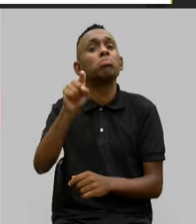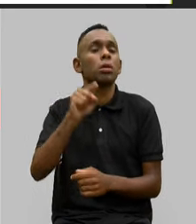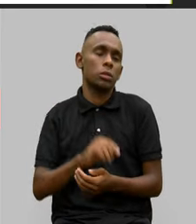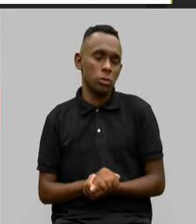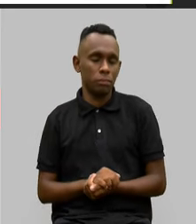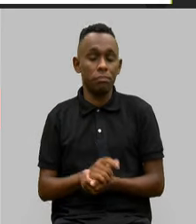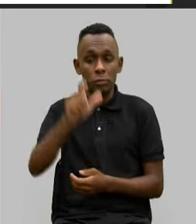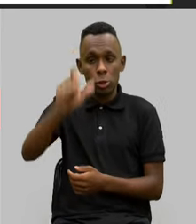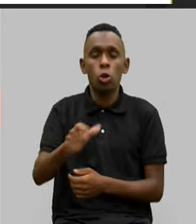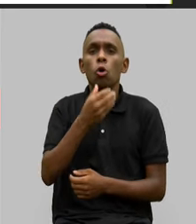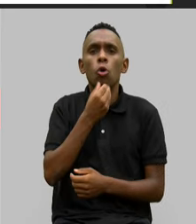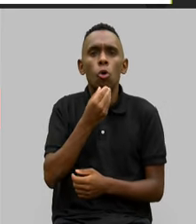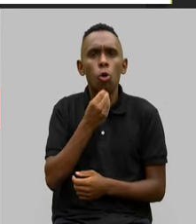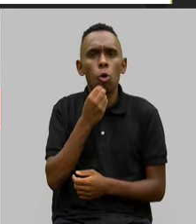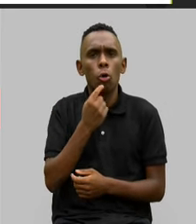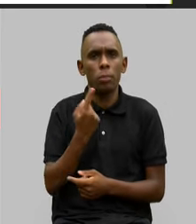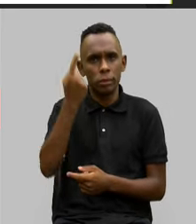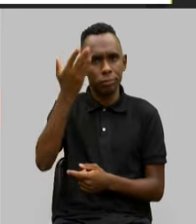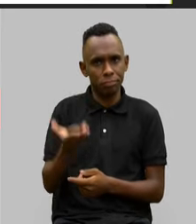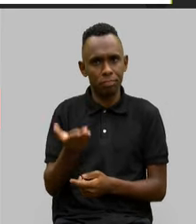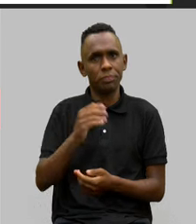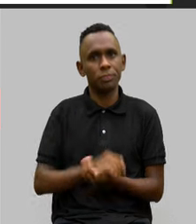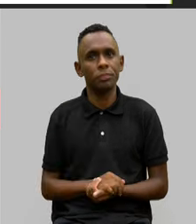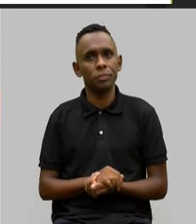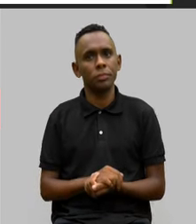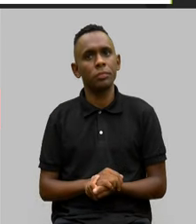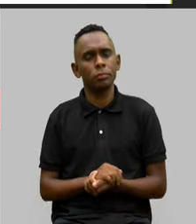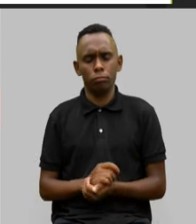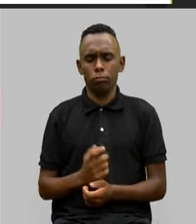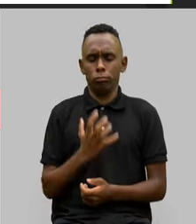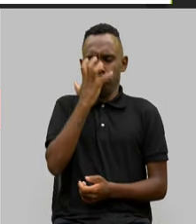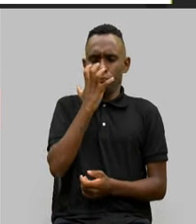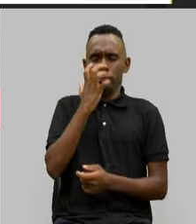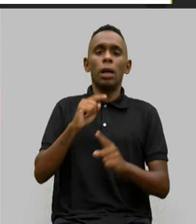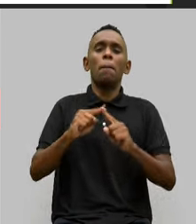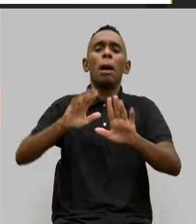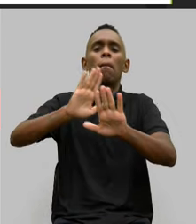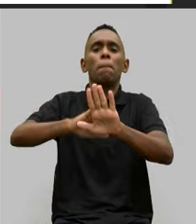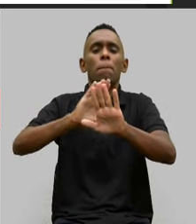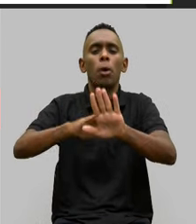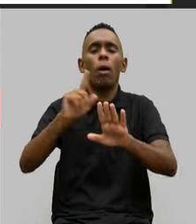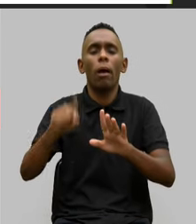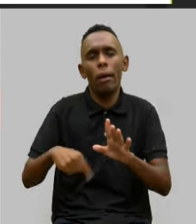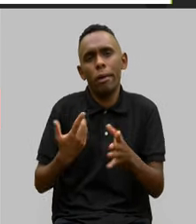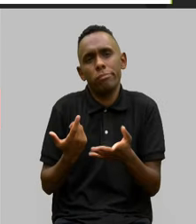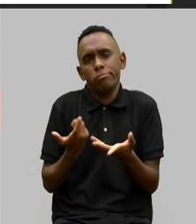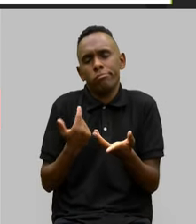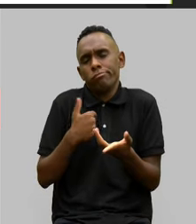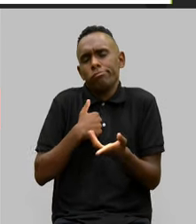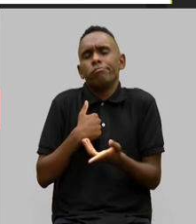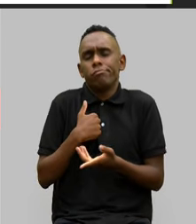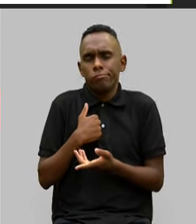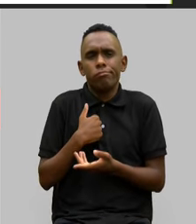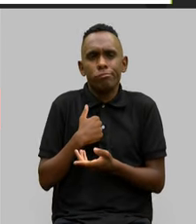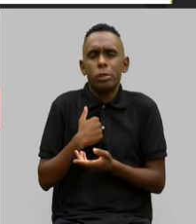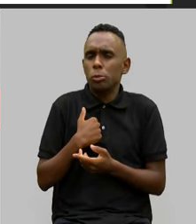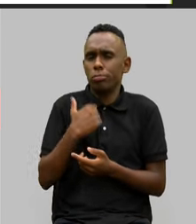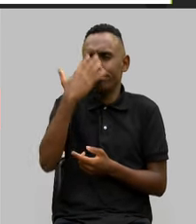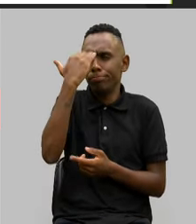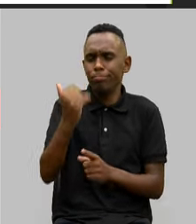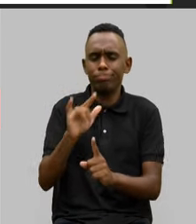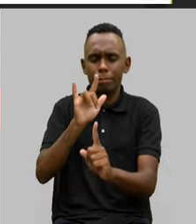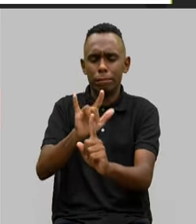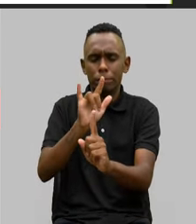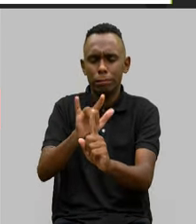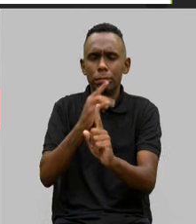esse senhor de cara sisuda mas é um sujeito que eh eu sou e fã